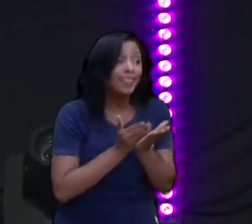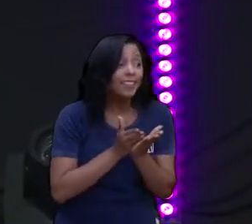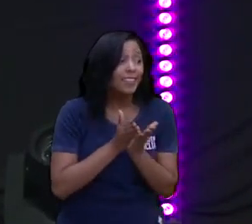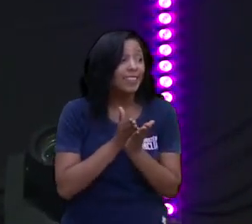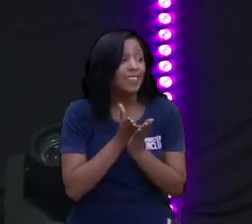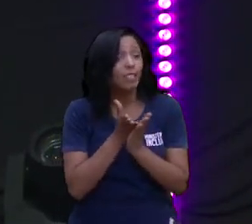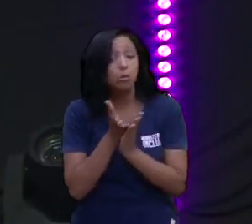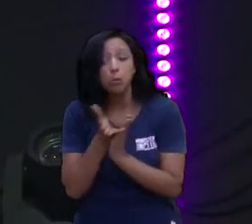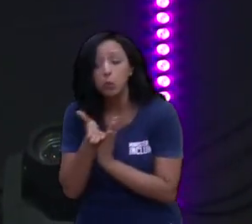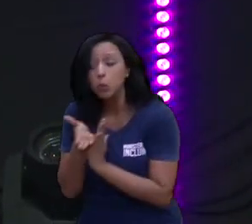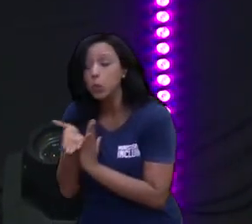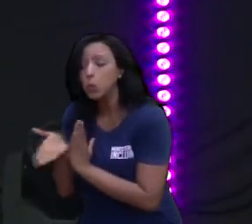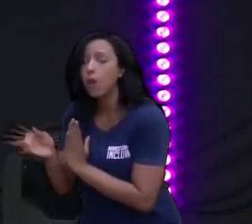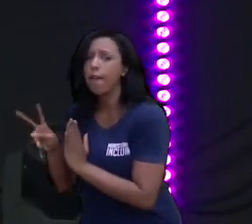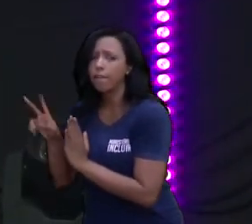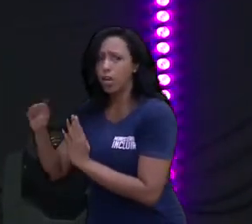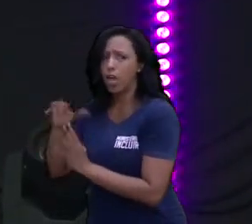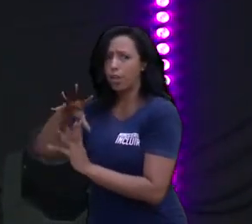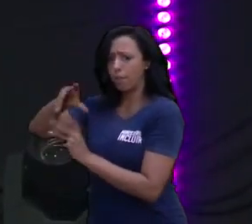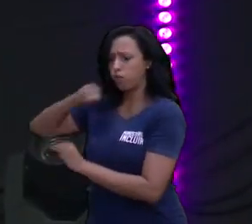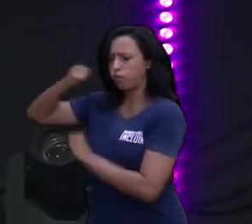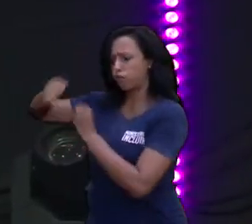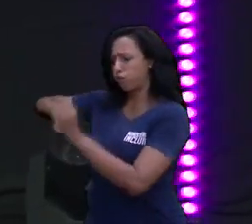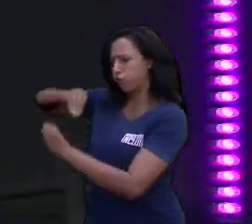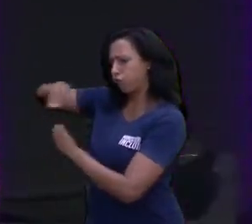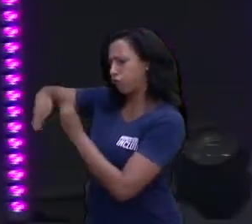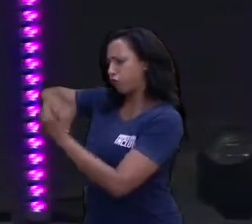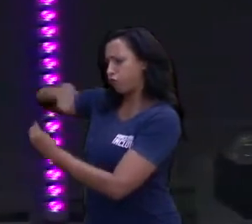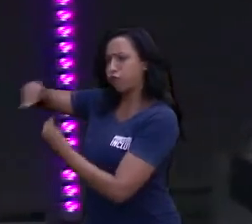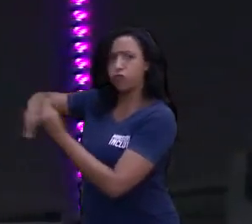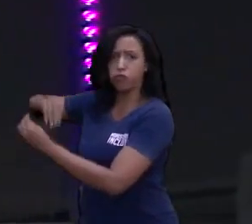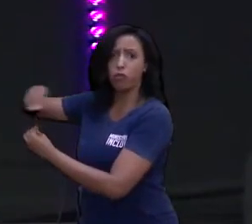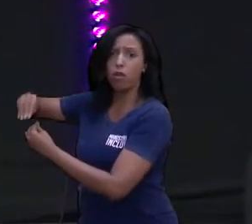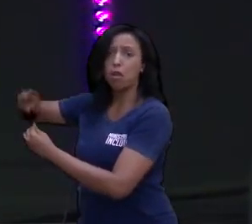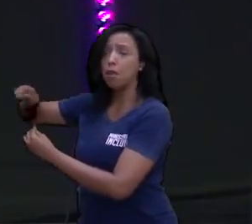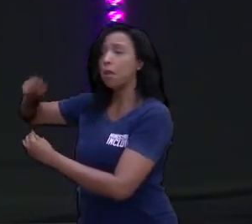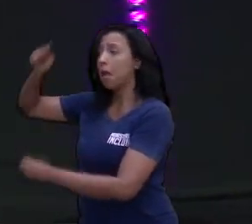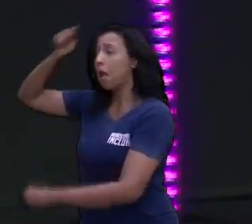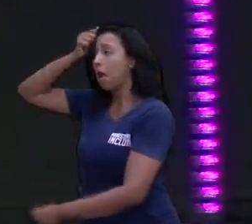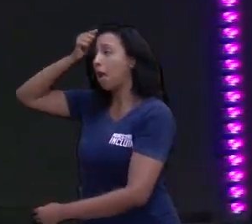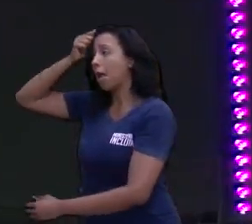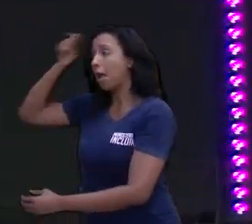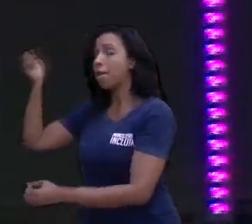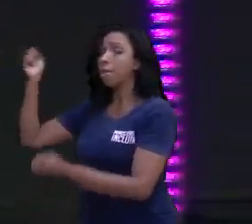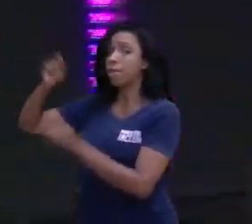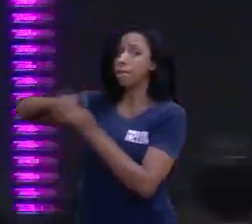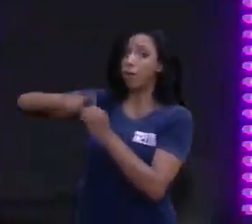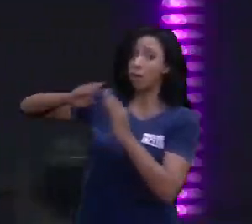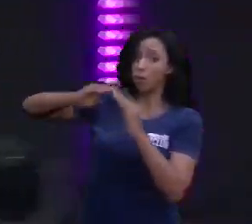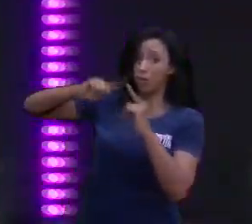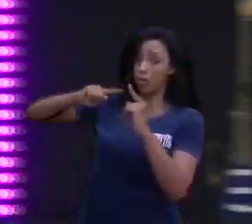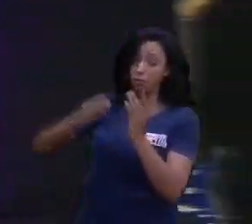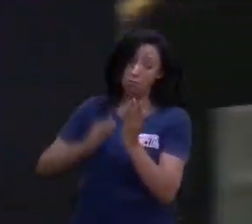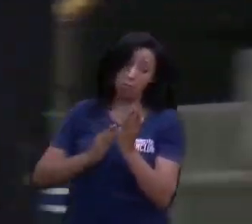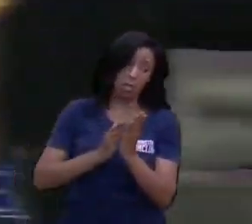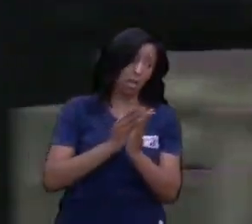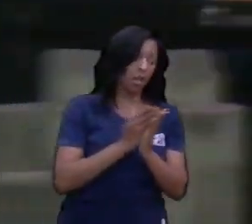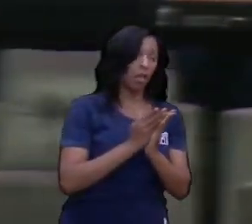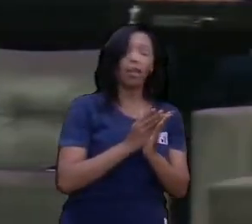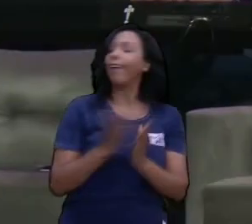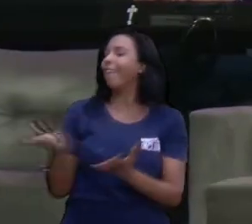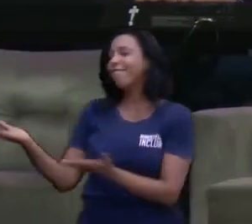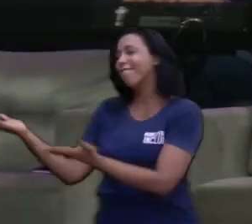e para constranger mesmo com bem E aí sabe o que ele faz ele sai daqui aí ele